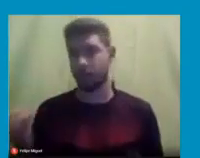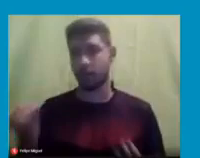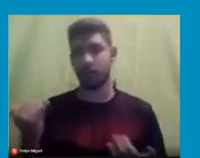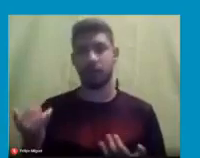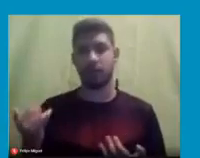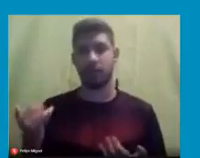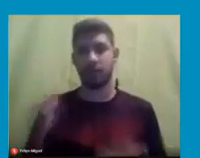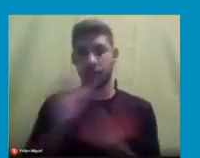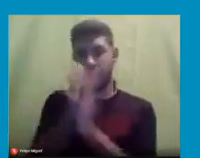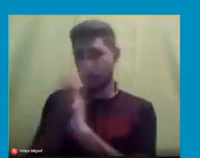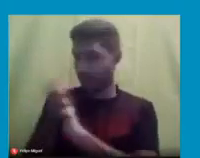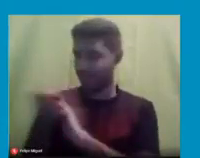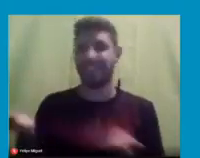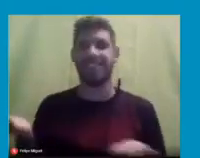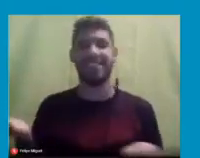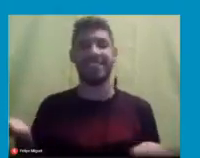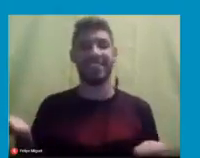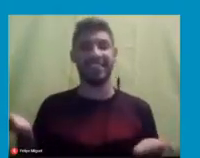racista,